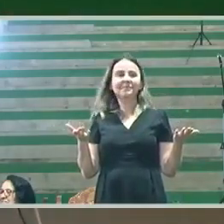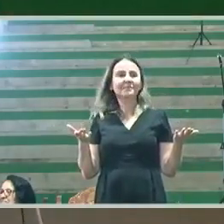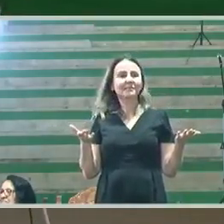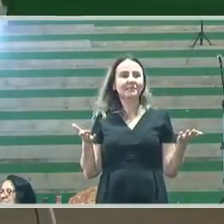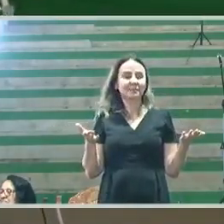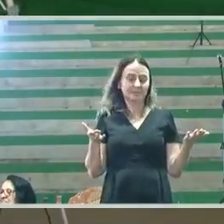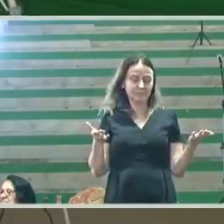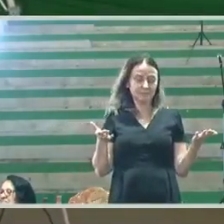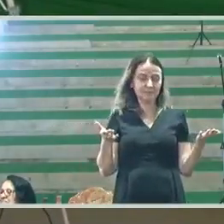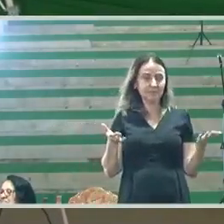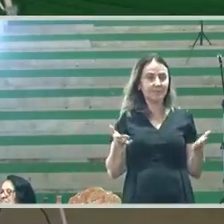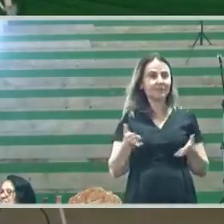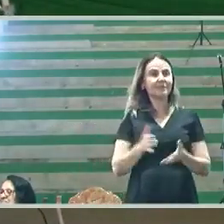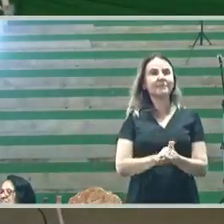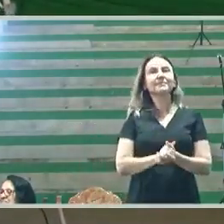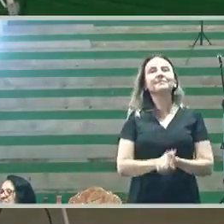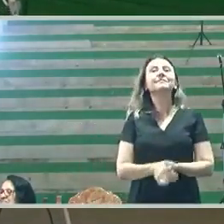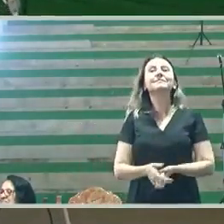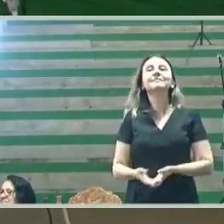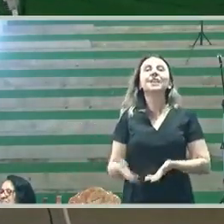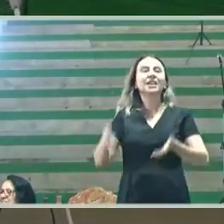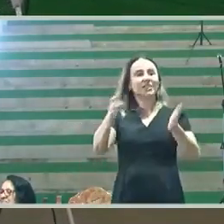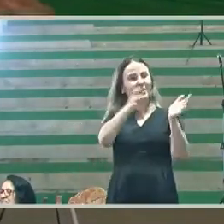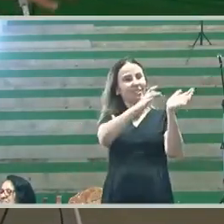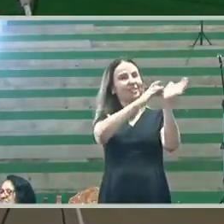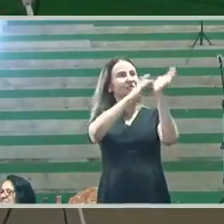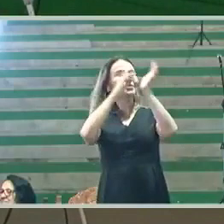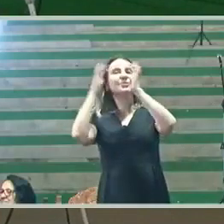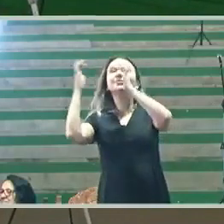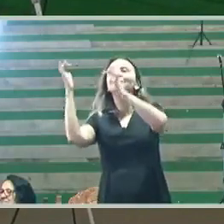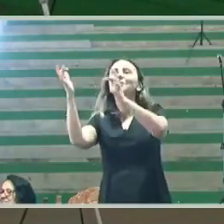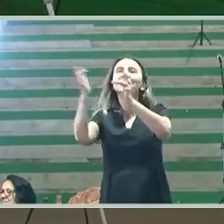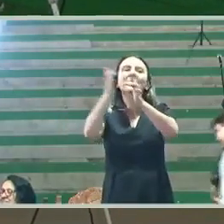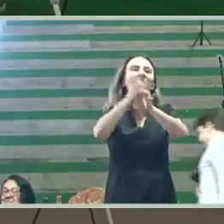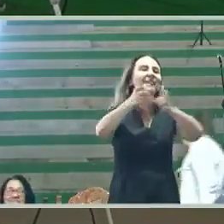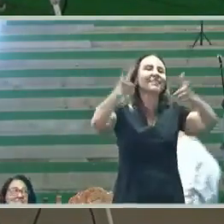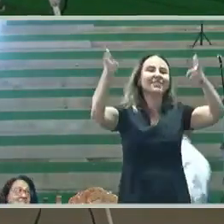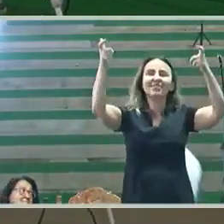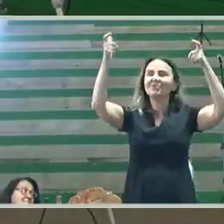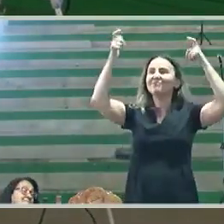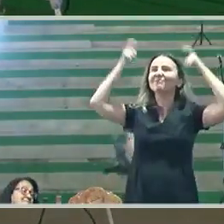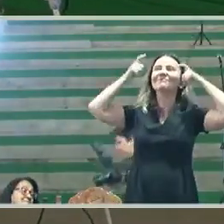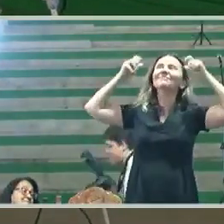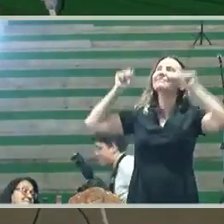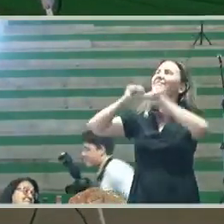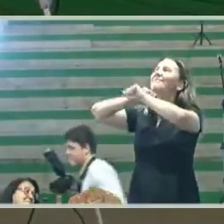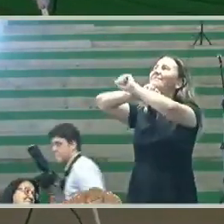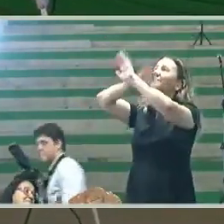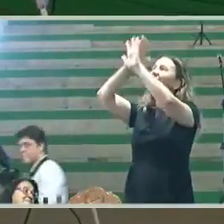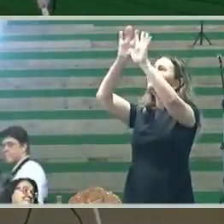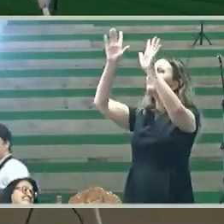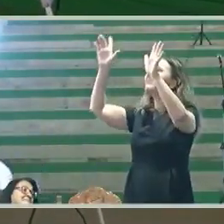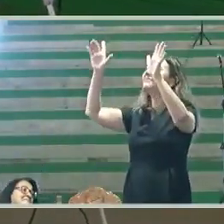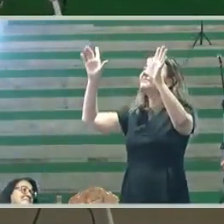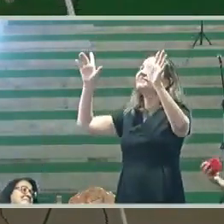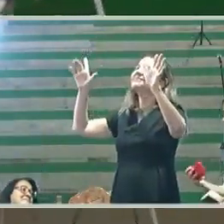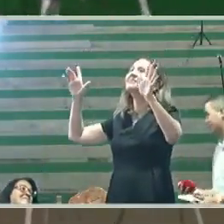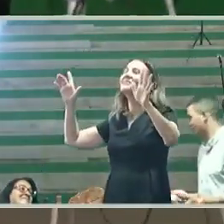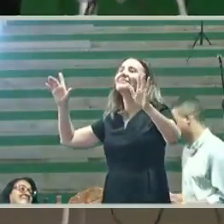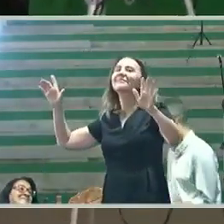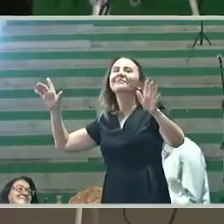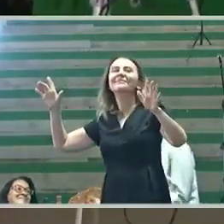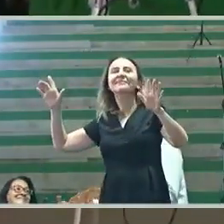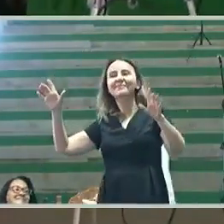Para que entre o rei, Jesus, o rei da glória,